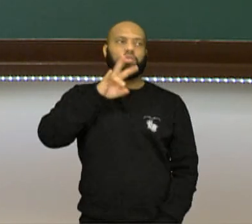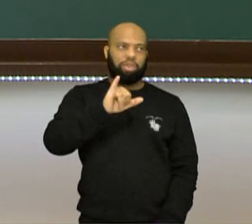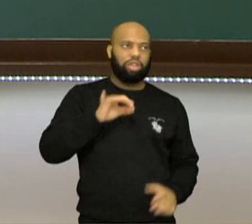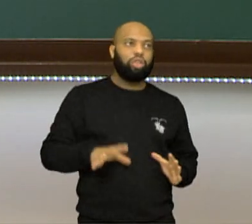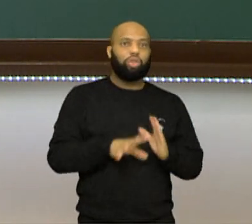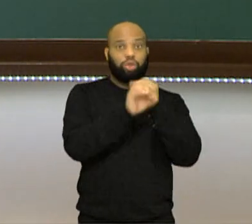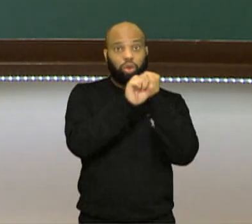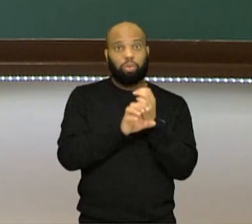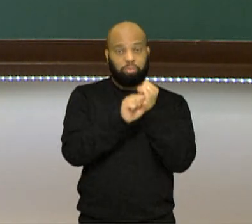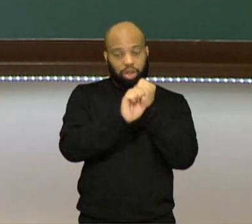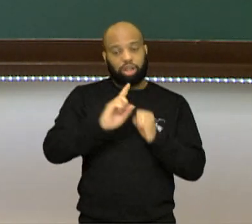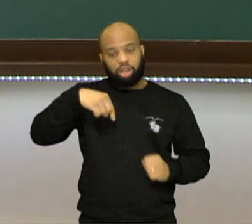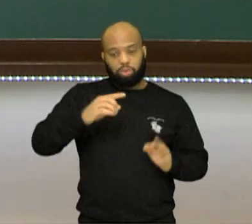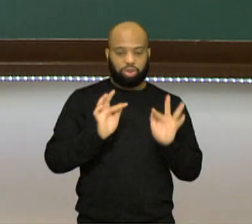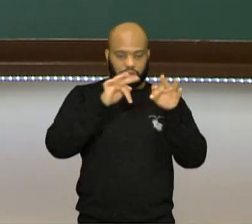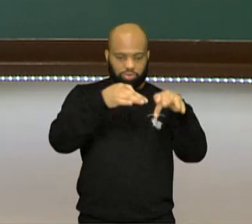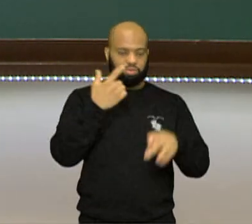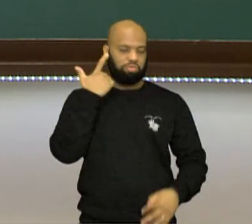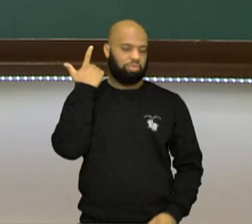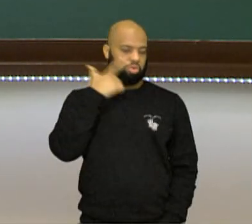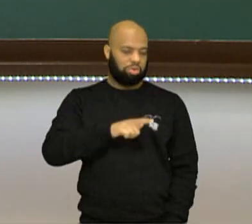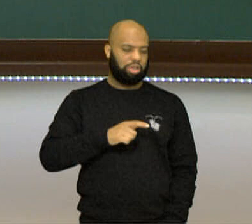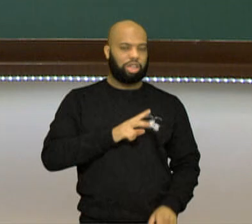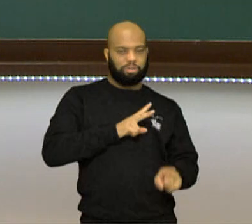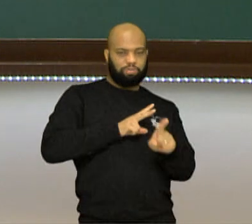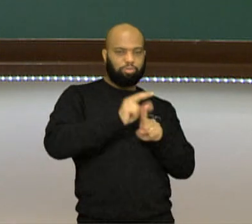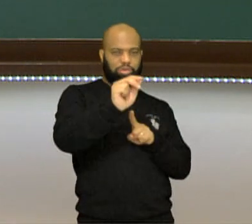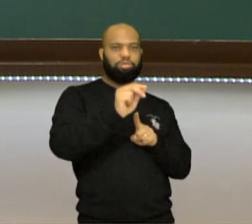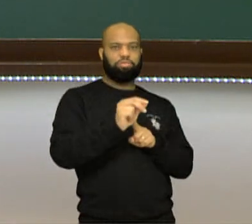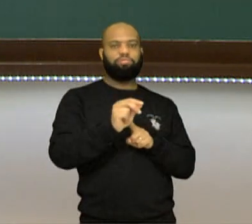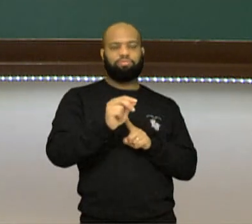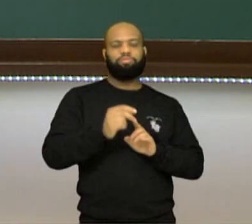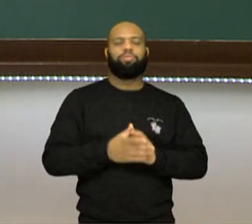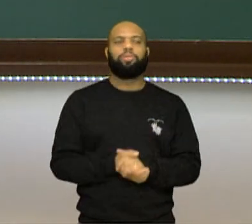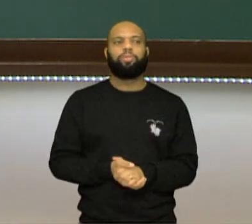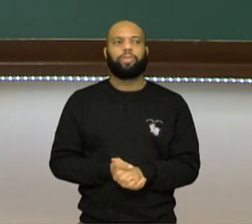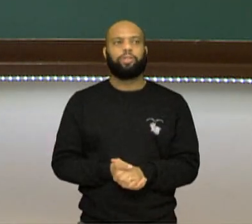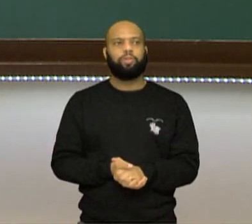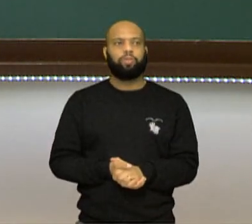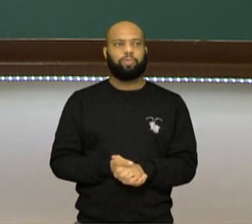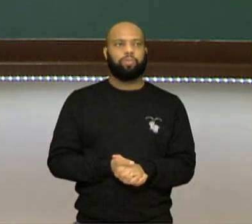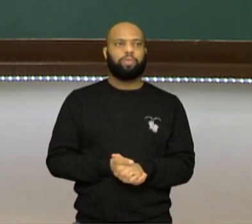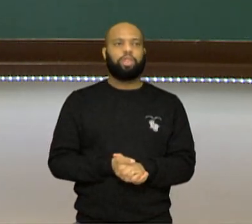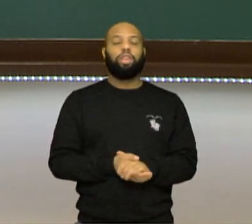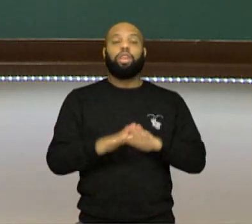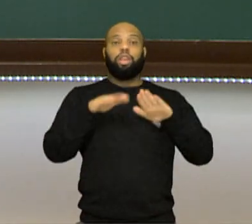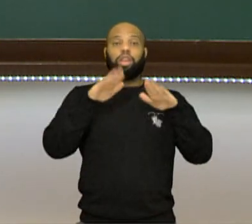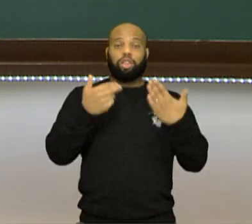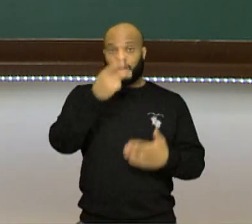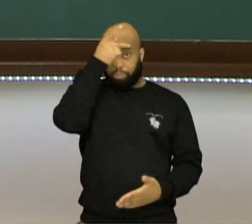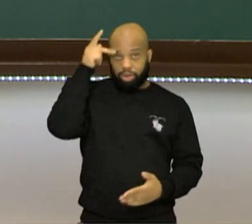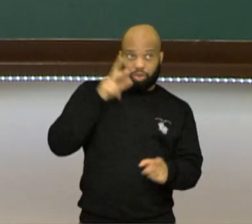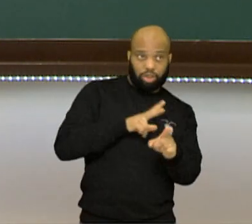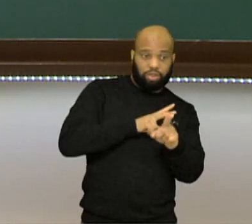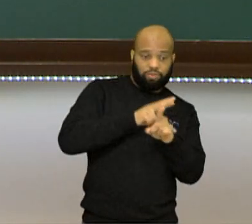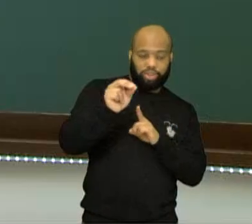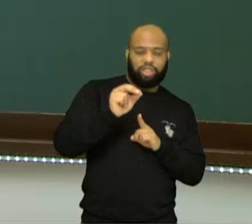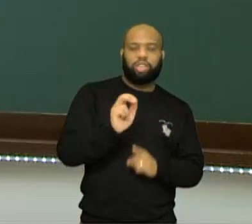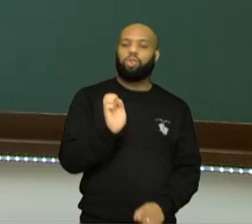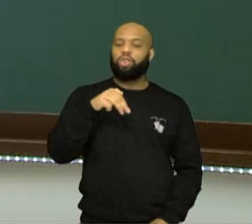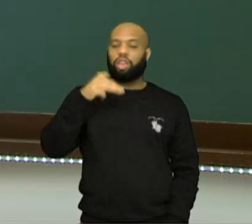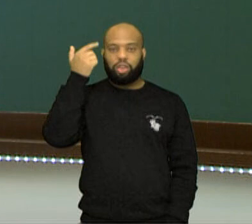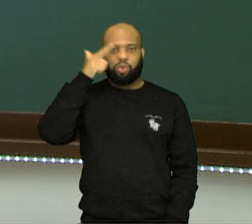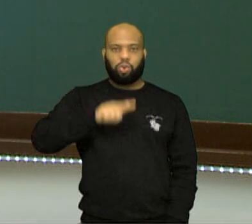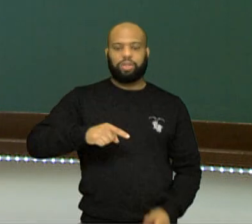somar pontos para daí serem classificados e serem distribuídas as medalhas. O campeão será o que ficar